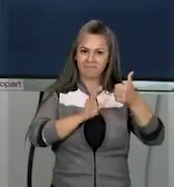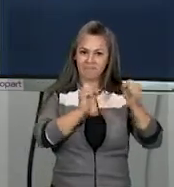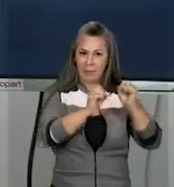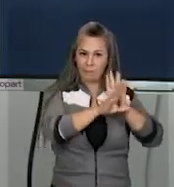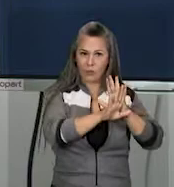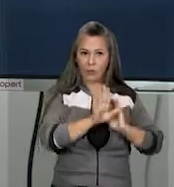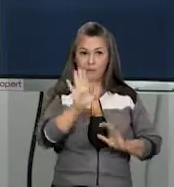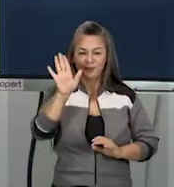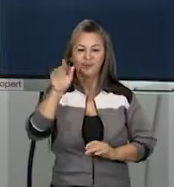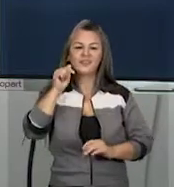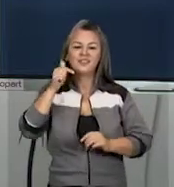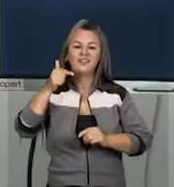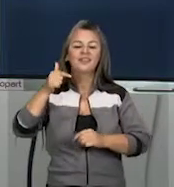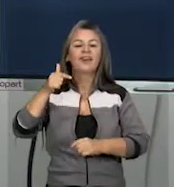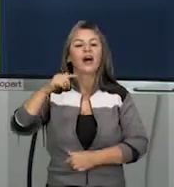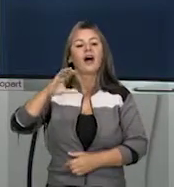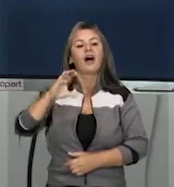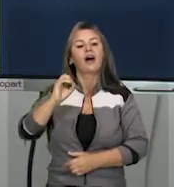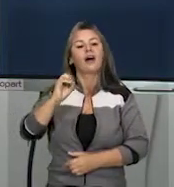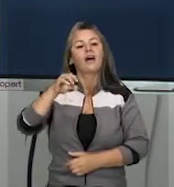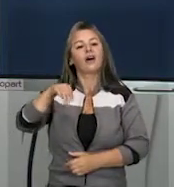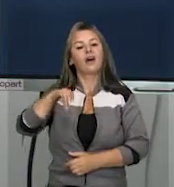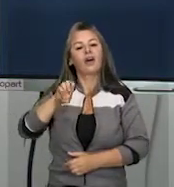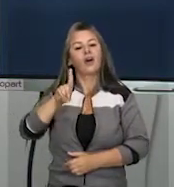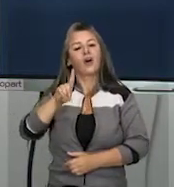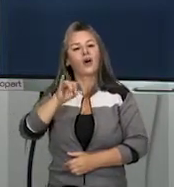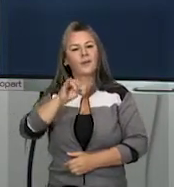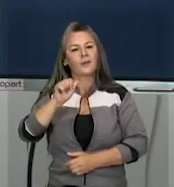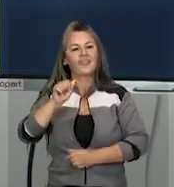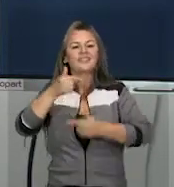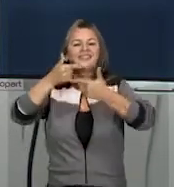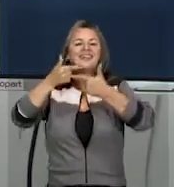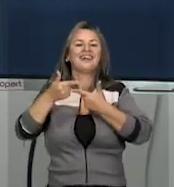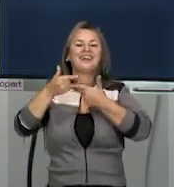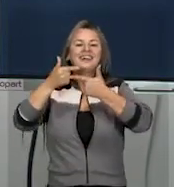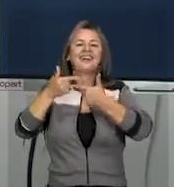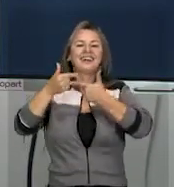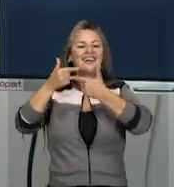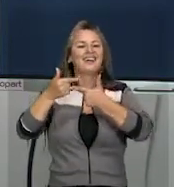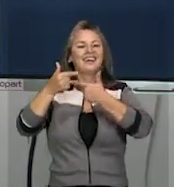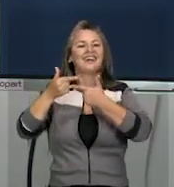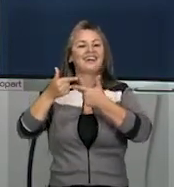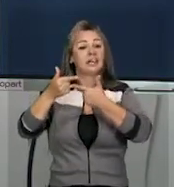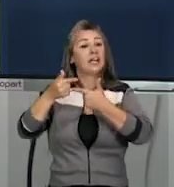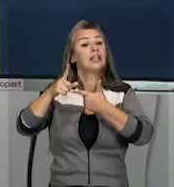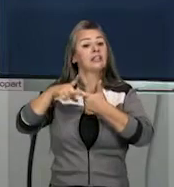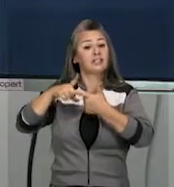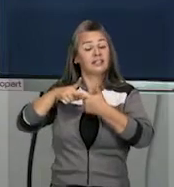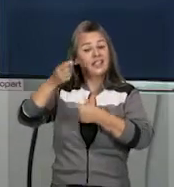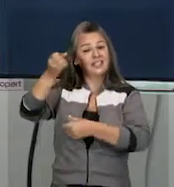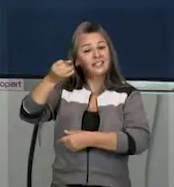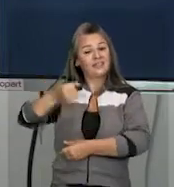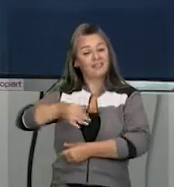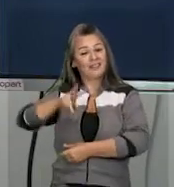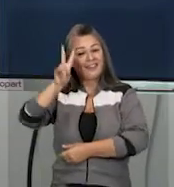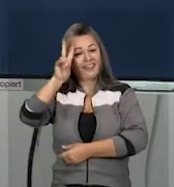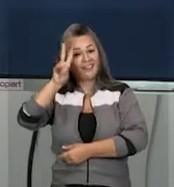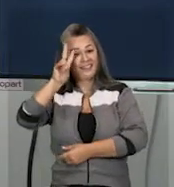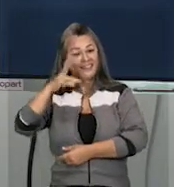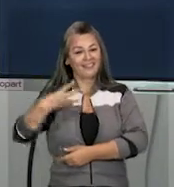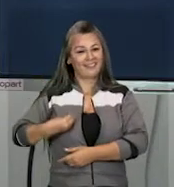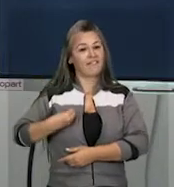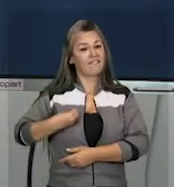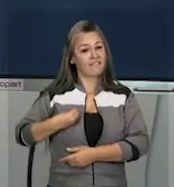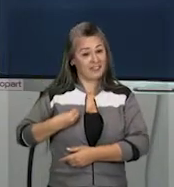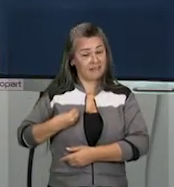si só, né? Aborda fatos do cotidiano, de maneira irônica e engraçada. Os temas são mais alegres e